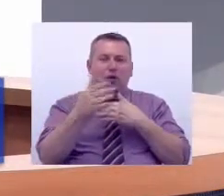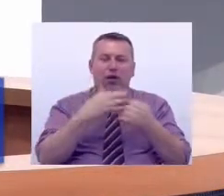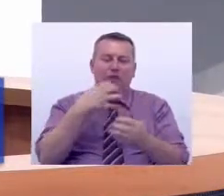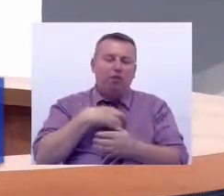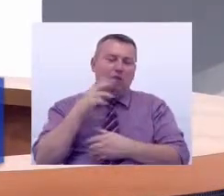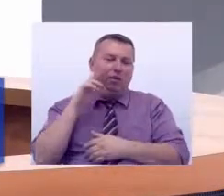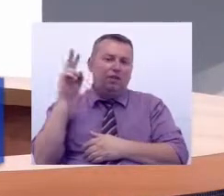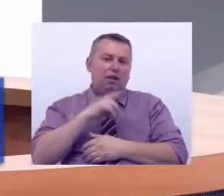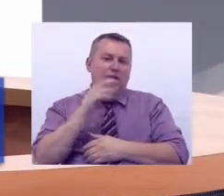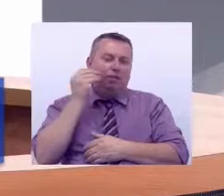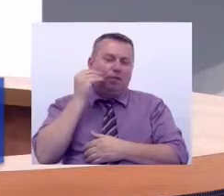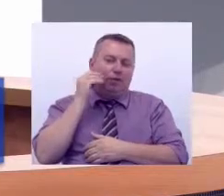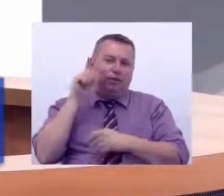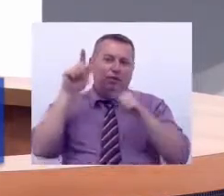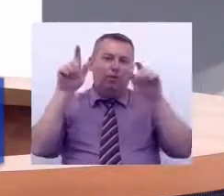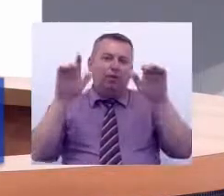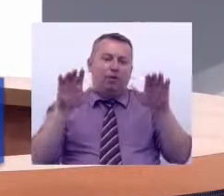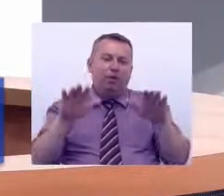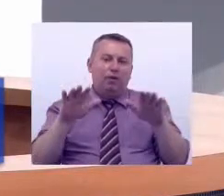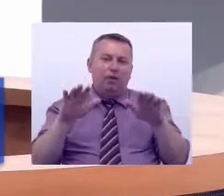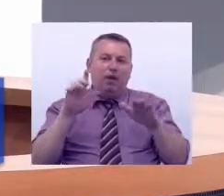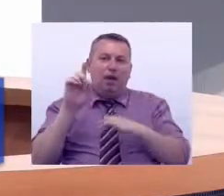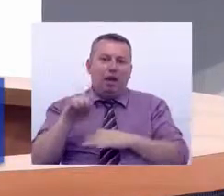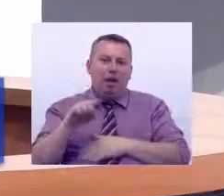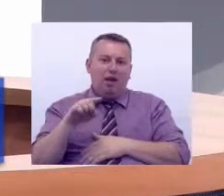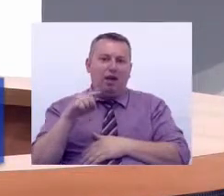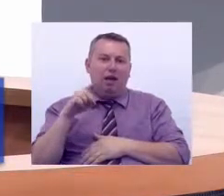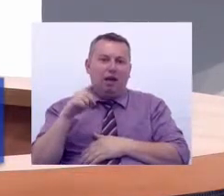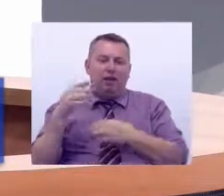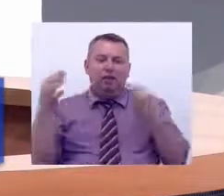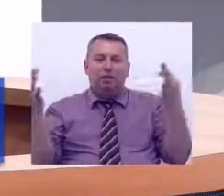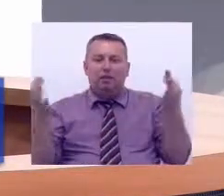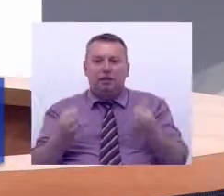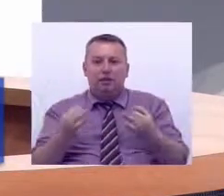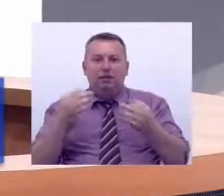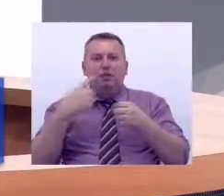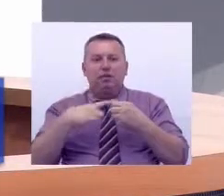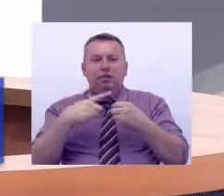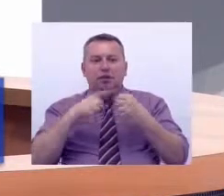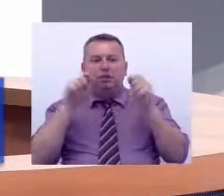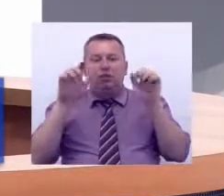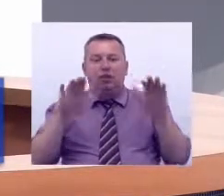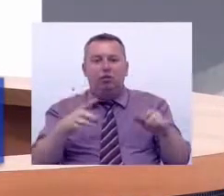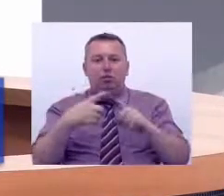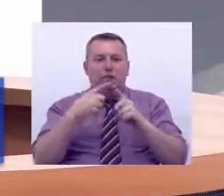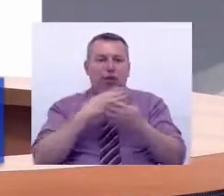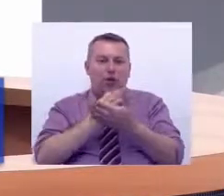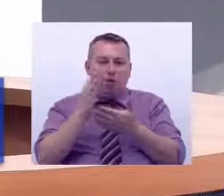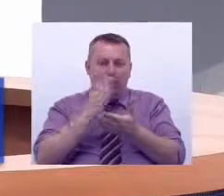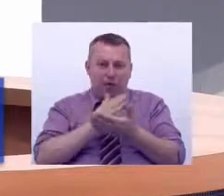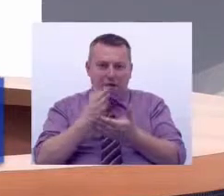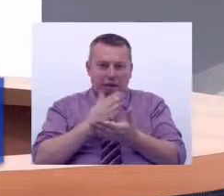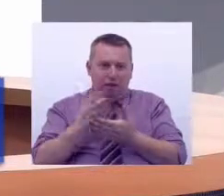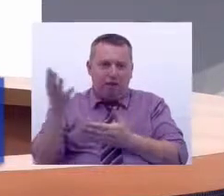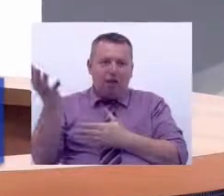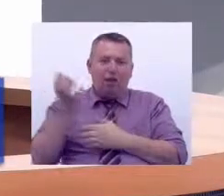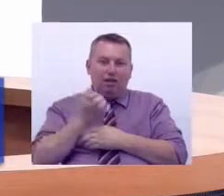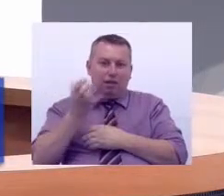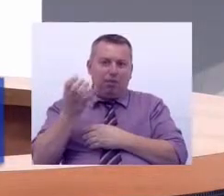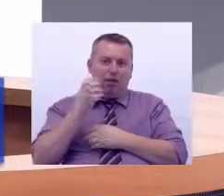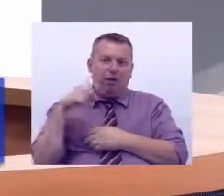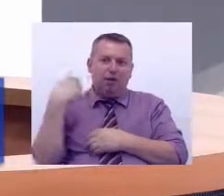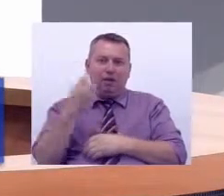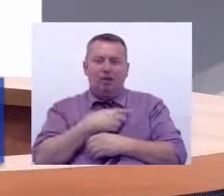essa experiência do Guarulhos Food Truck é excelente para a cidade de Guarulhos, porque a gente começa a receber